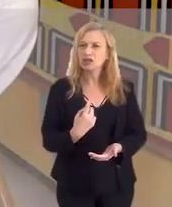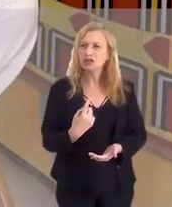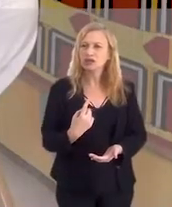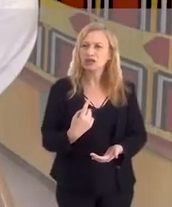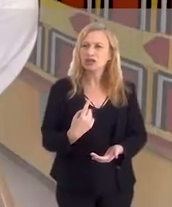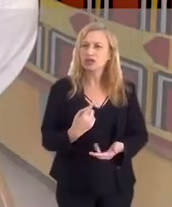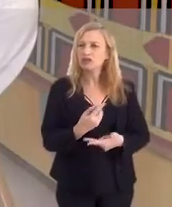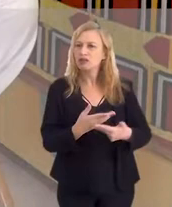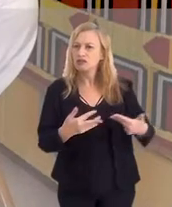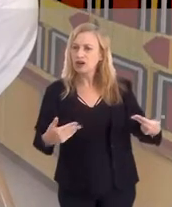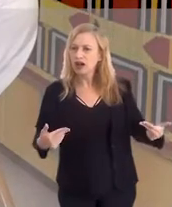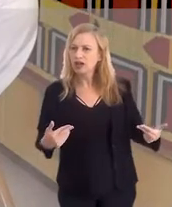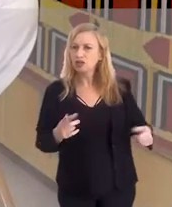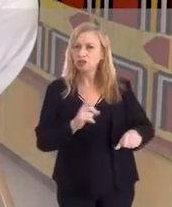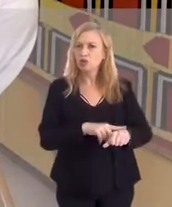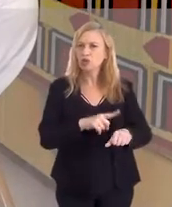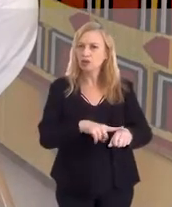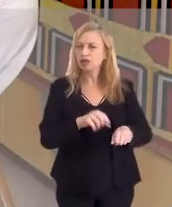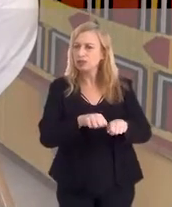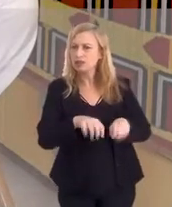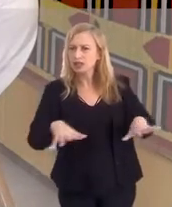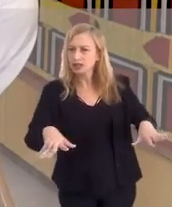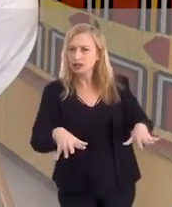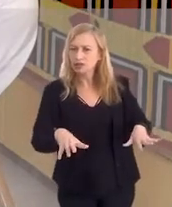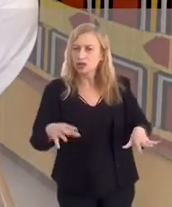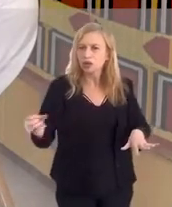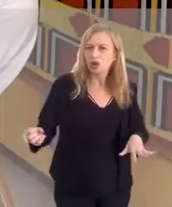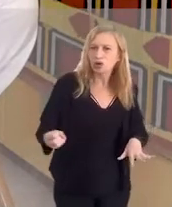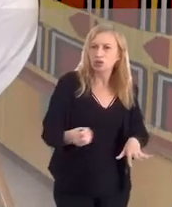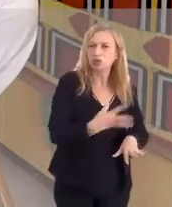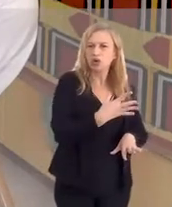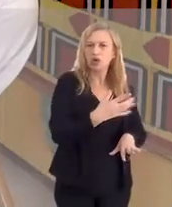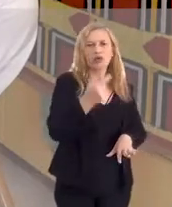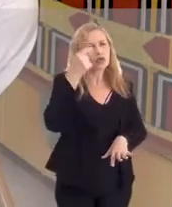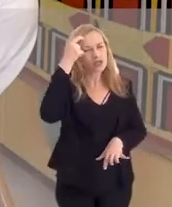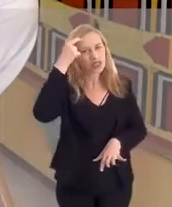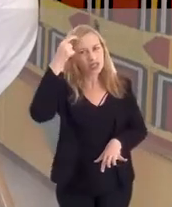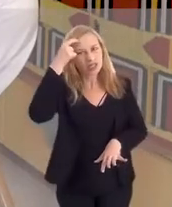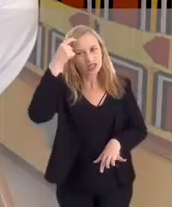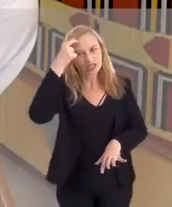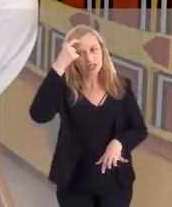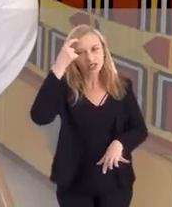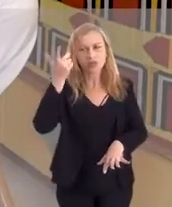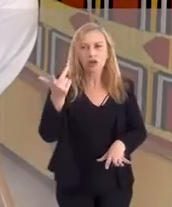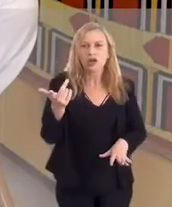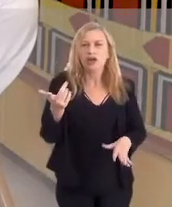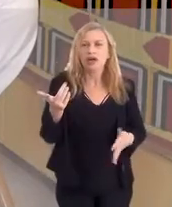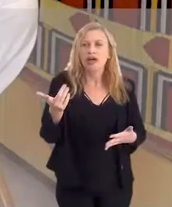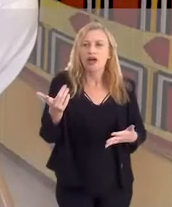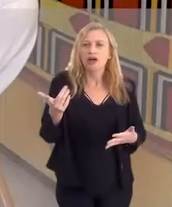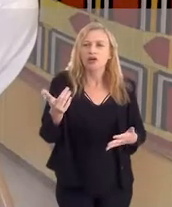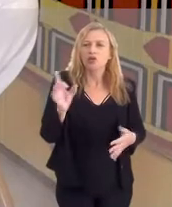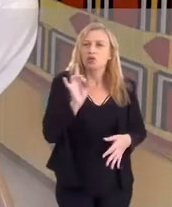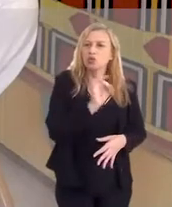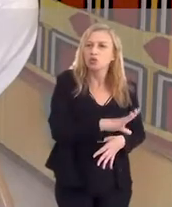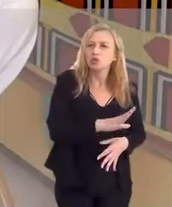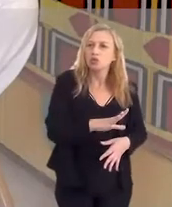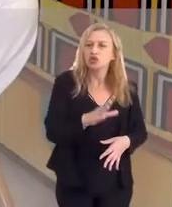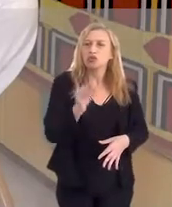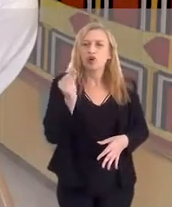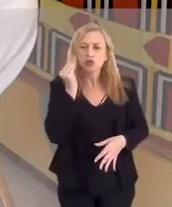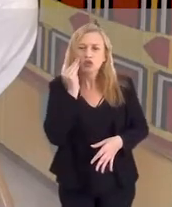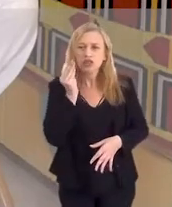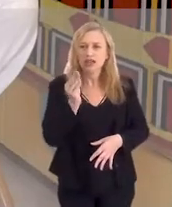ter um outro lockdown? Sim. Para uma nova conscientização, como se fosse a